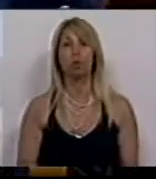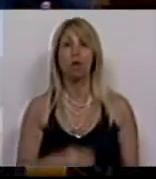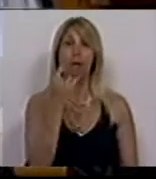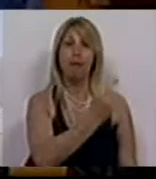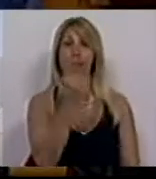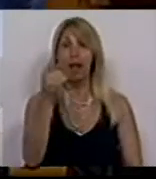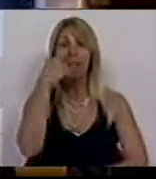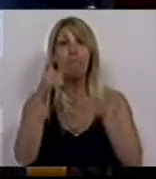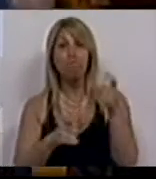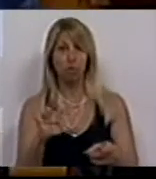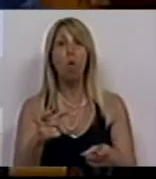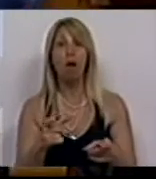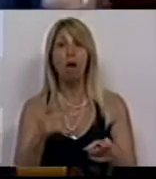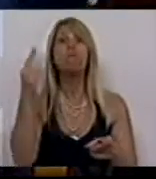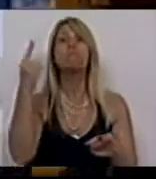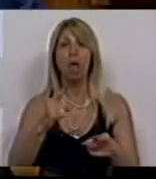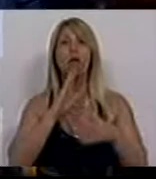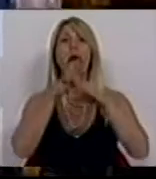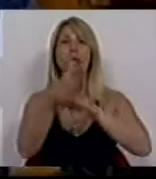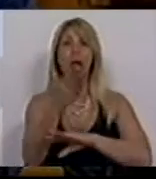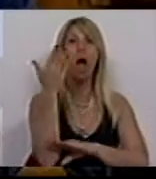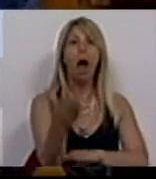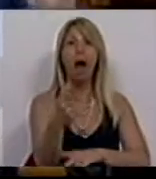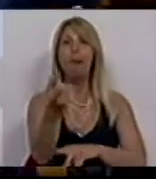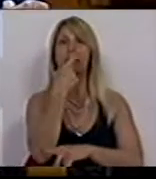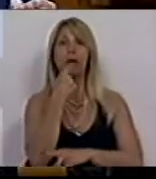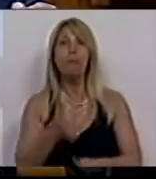tem que ter acesso ao medicamento mais